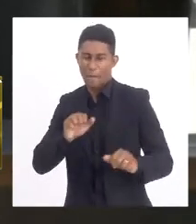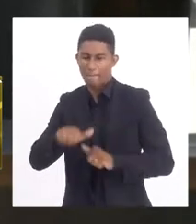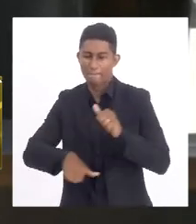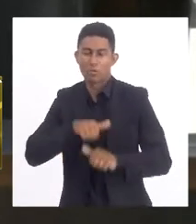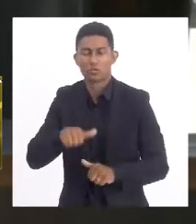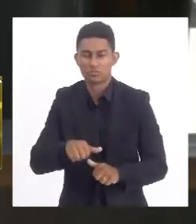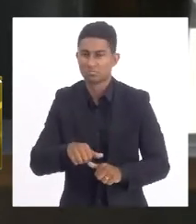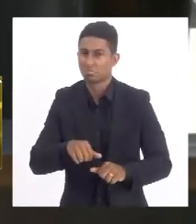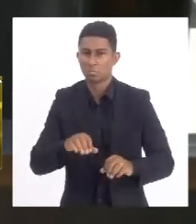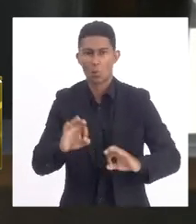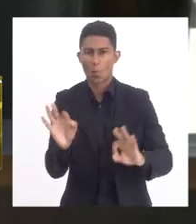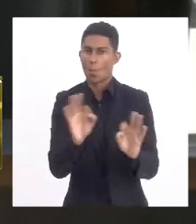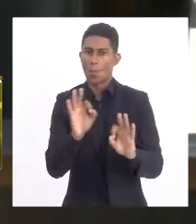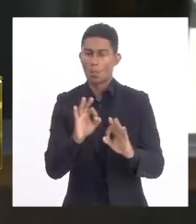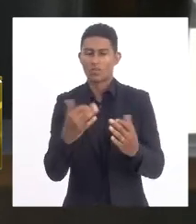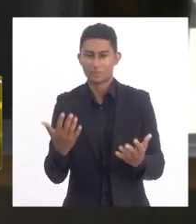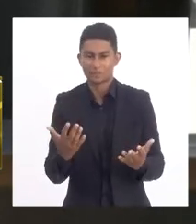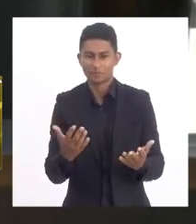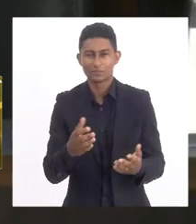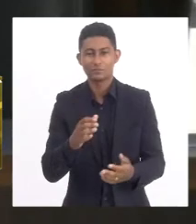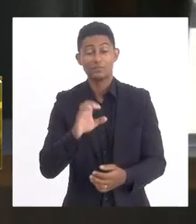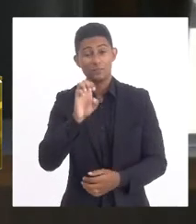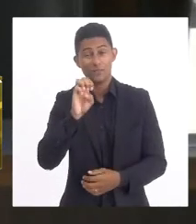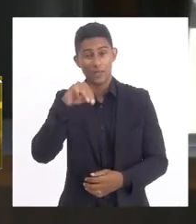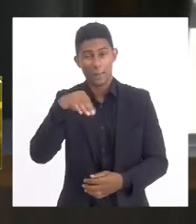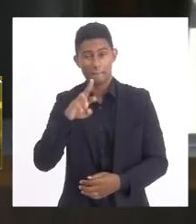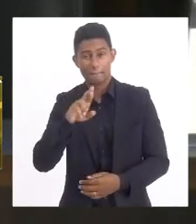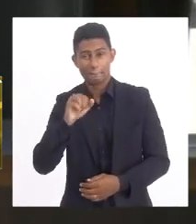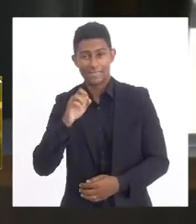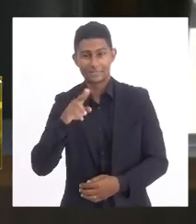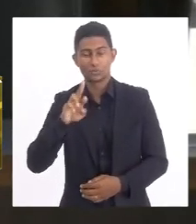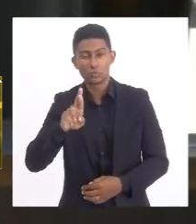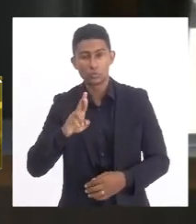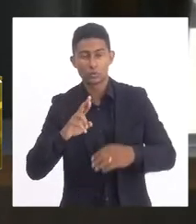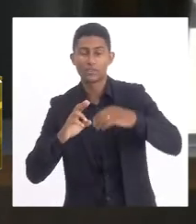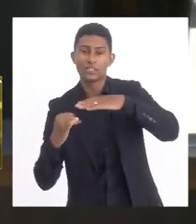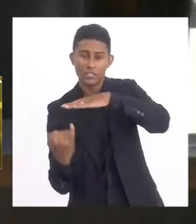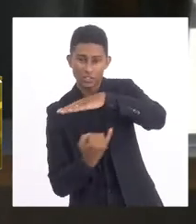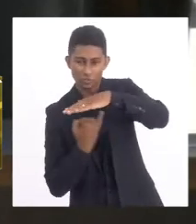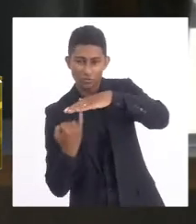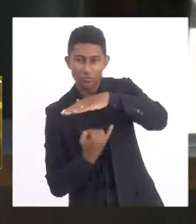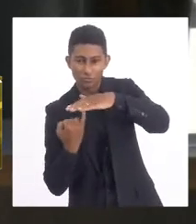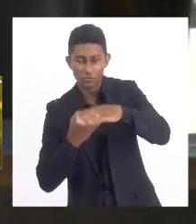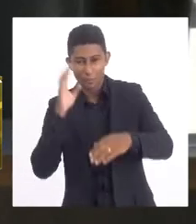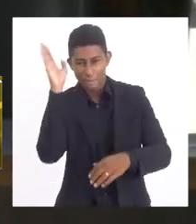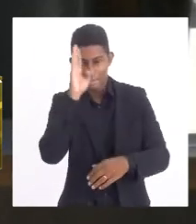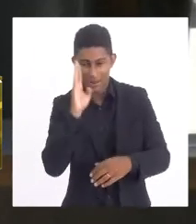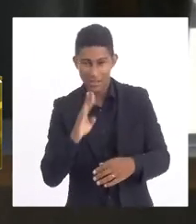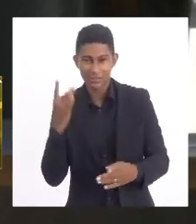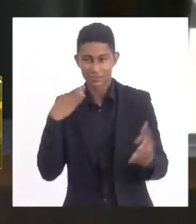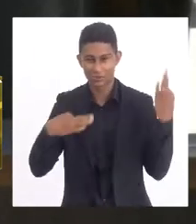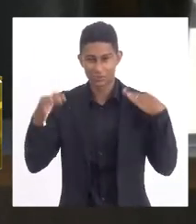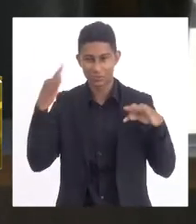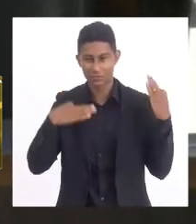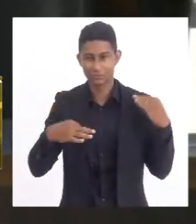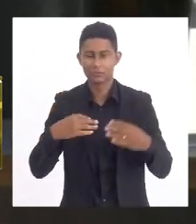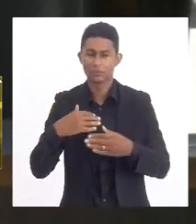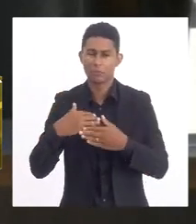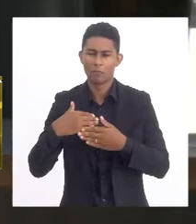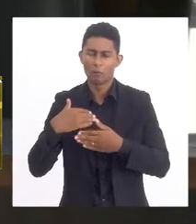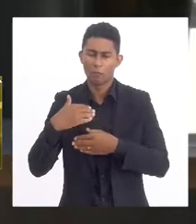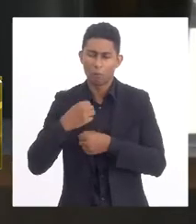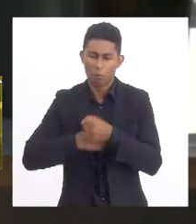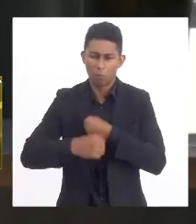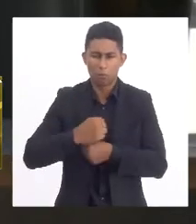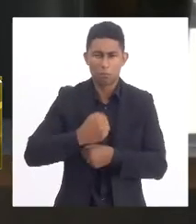da transformação da embratur Instituto Brasileiro de turismo para agência Brasileira de promoção internacional do Turismo em 2020